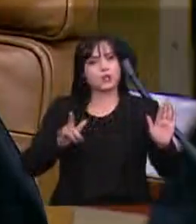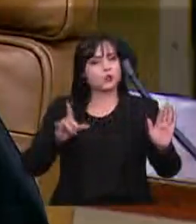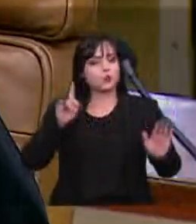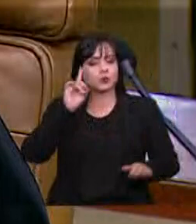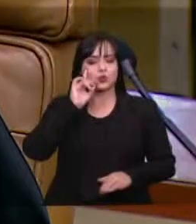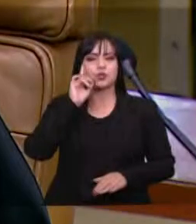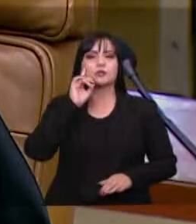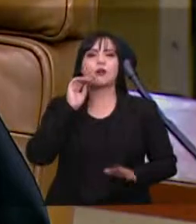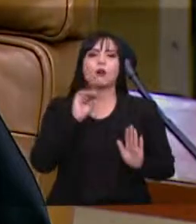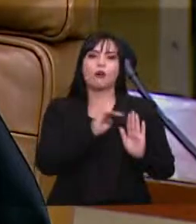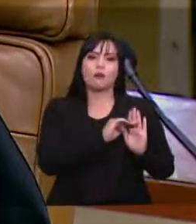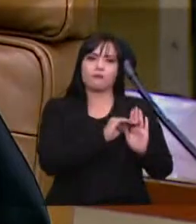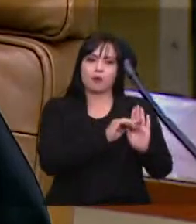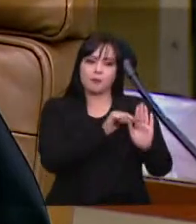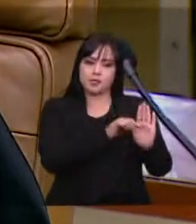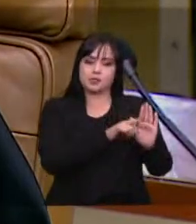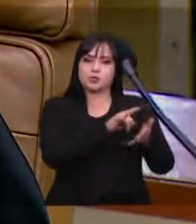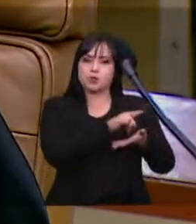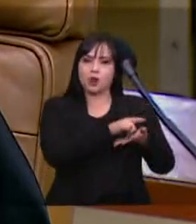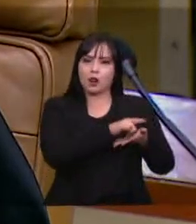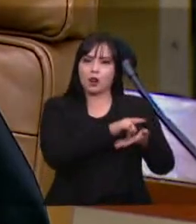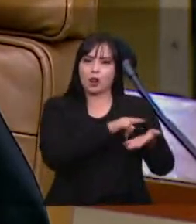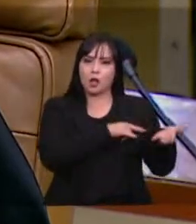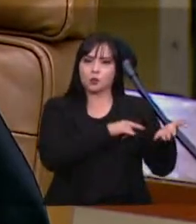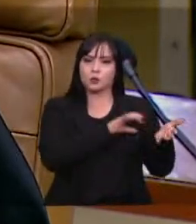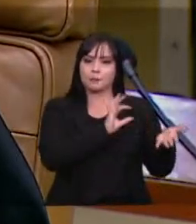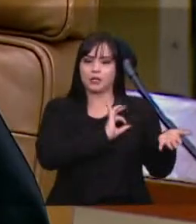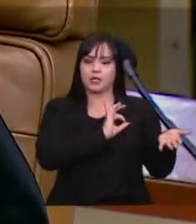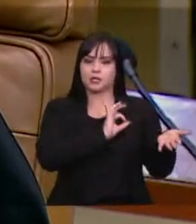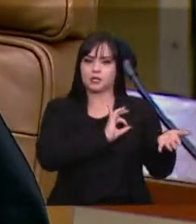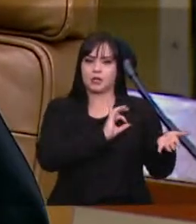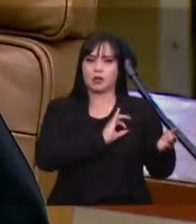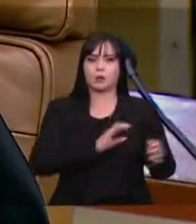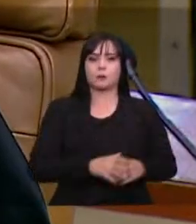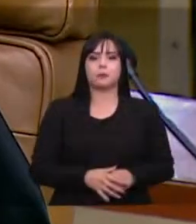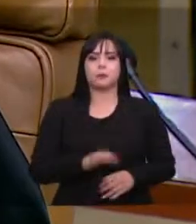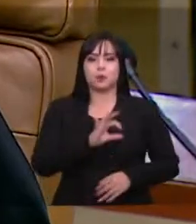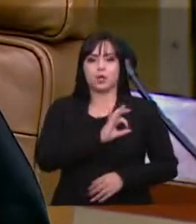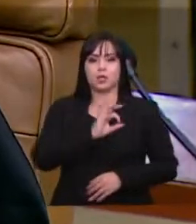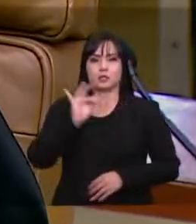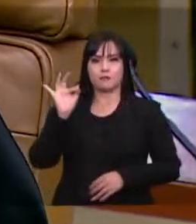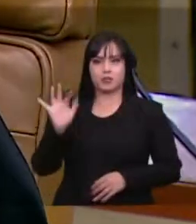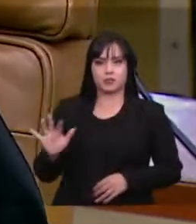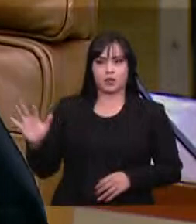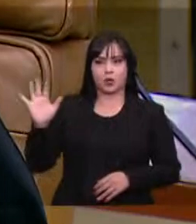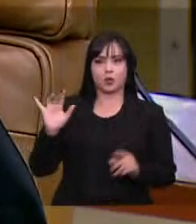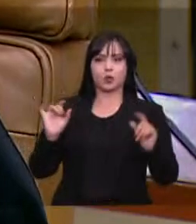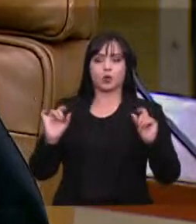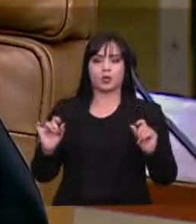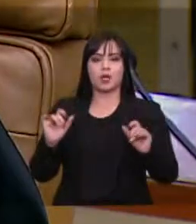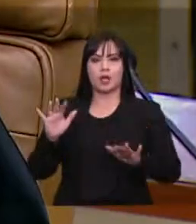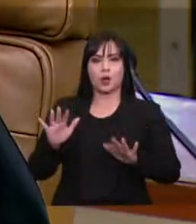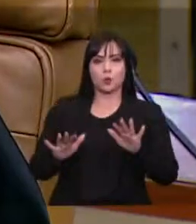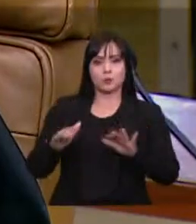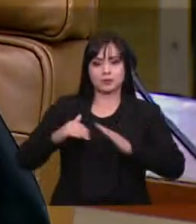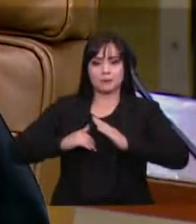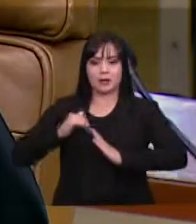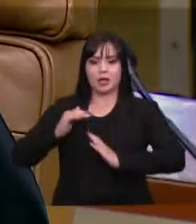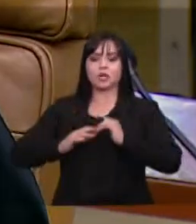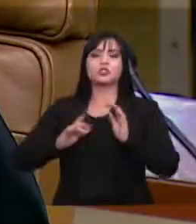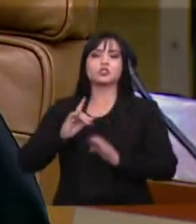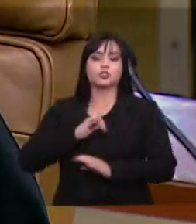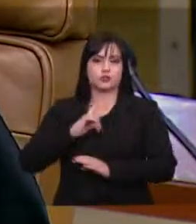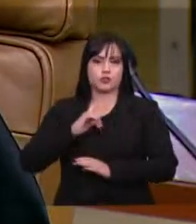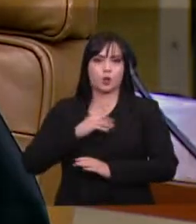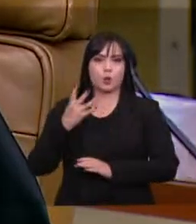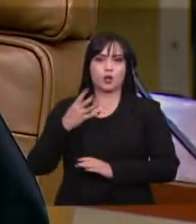conforme essa indicação está no laudo pericial da Polícia Federal em que tais práticas se